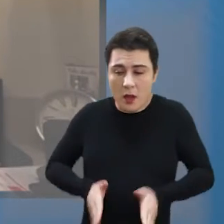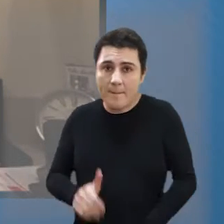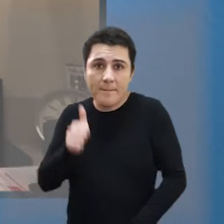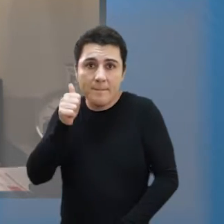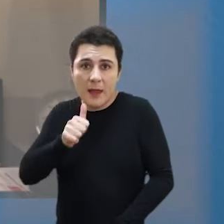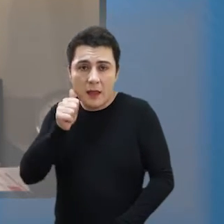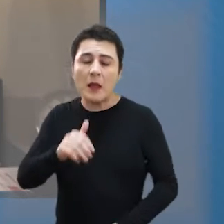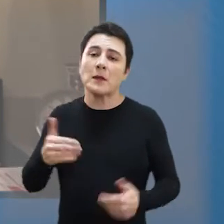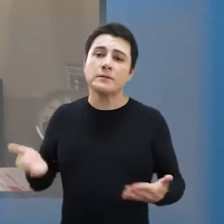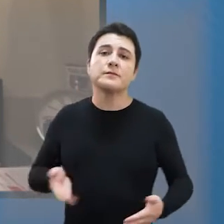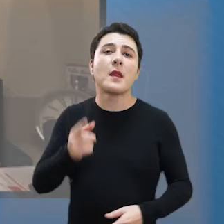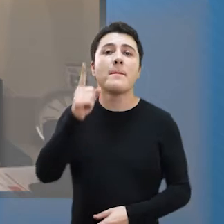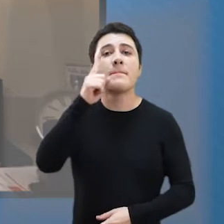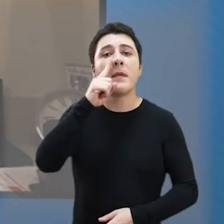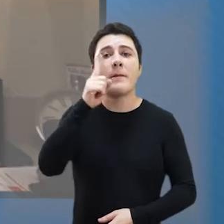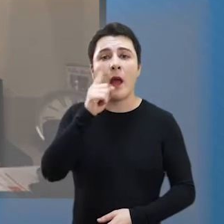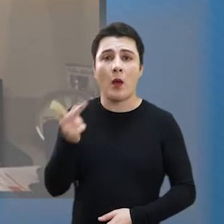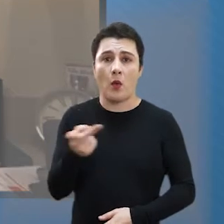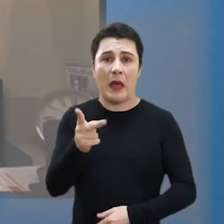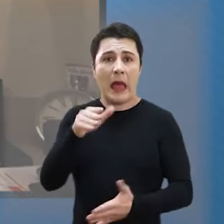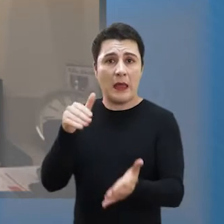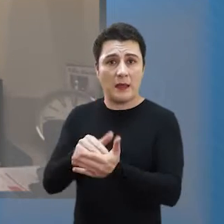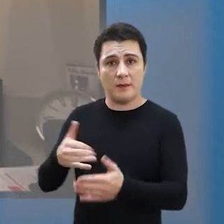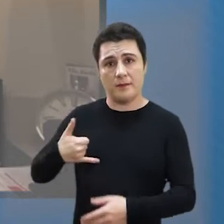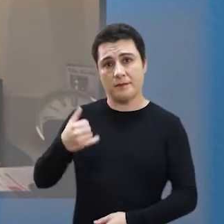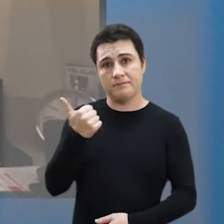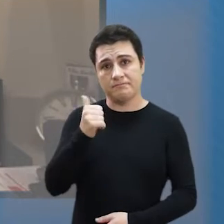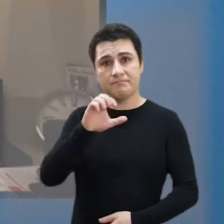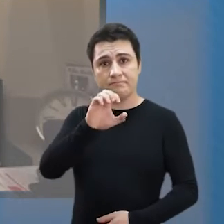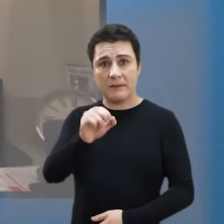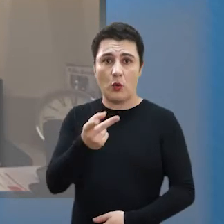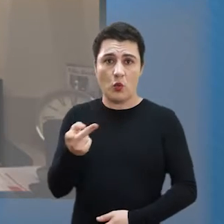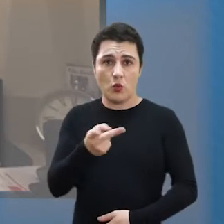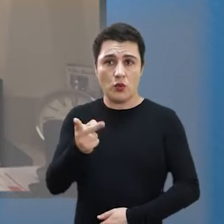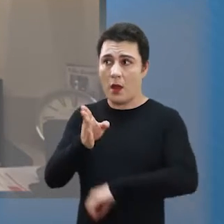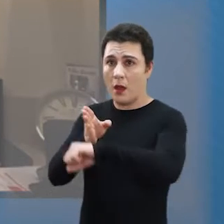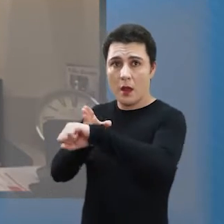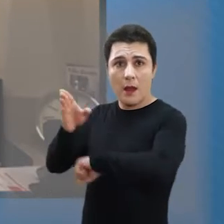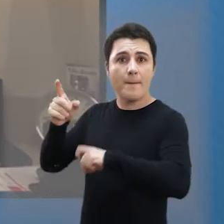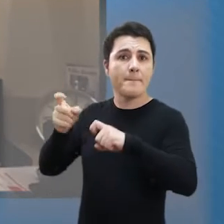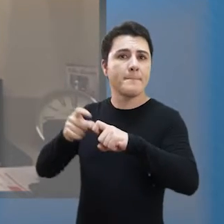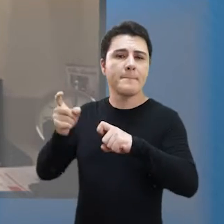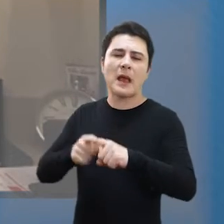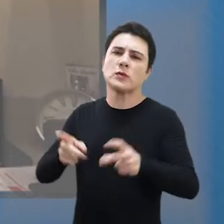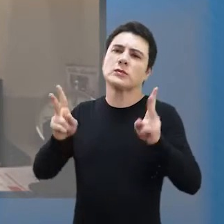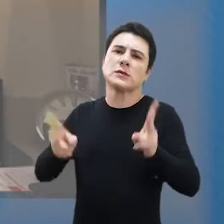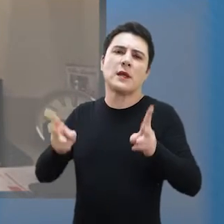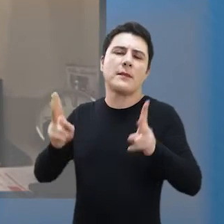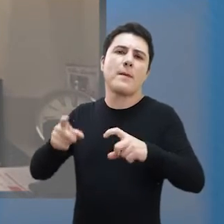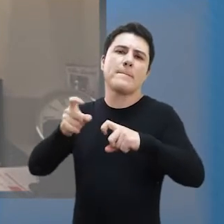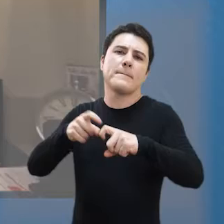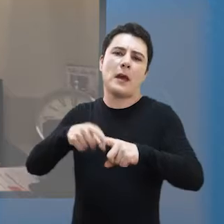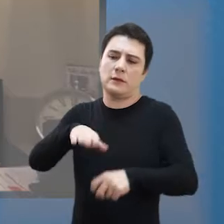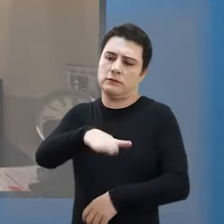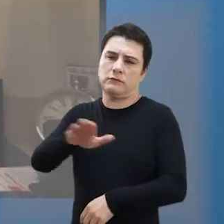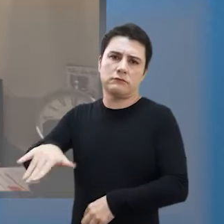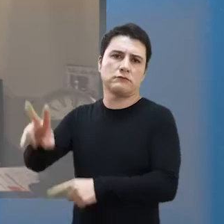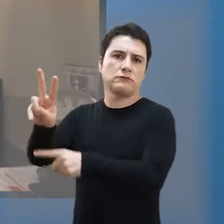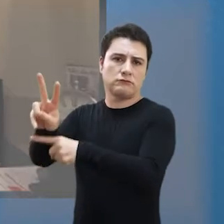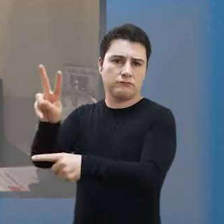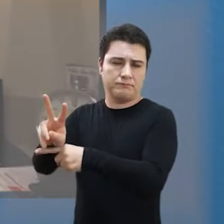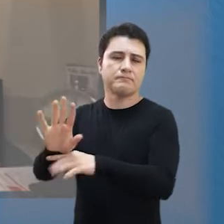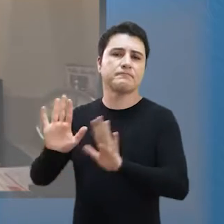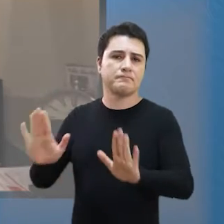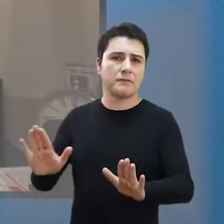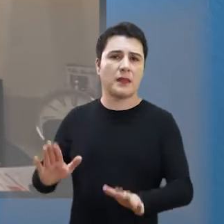menina, geralmente a mãe, até os 10 anos de idade, os dois têm o mesmo médico, né? Os dois levam no pediatra e